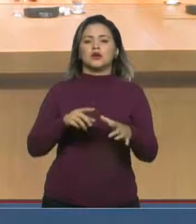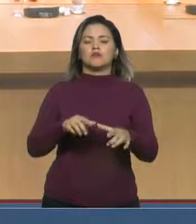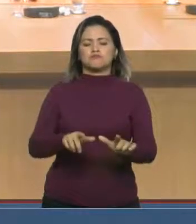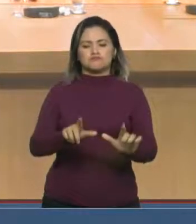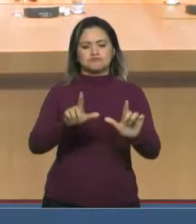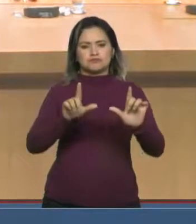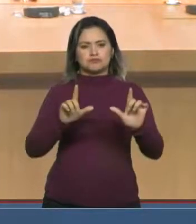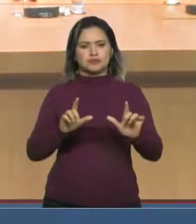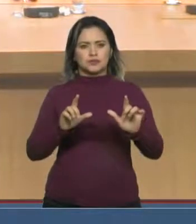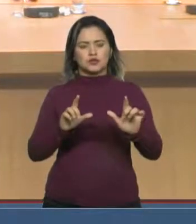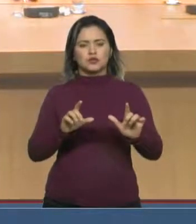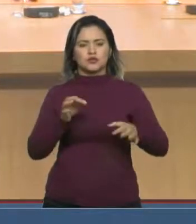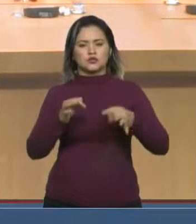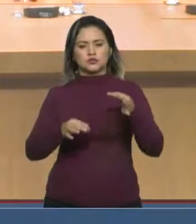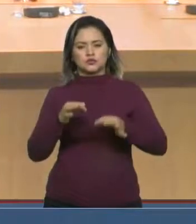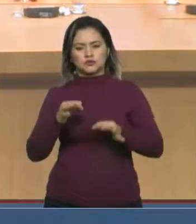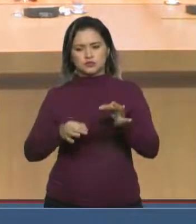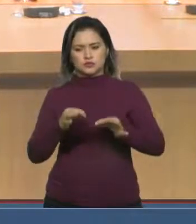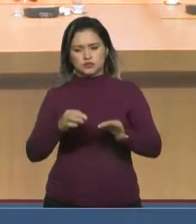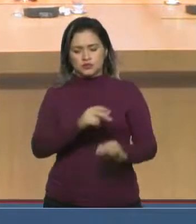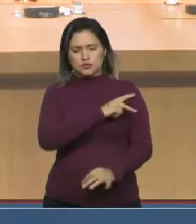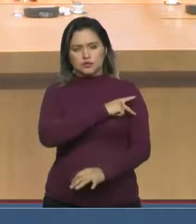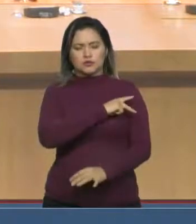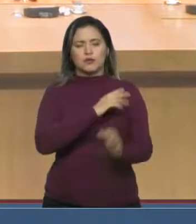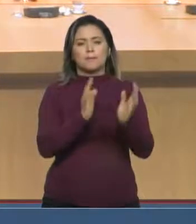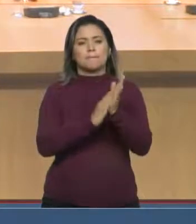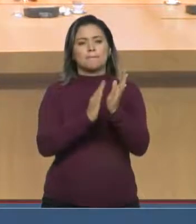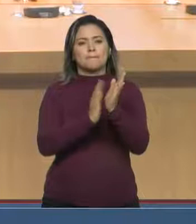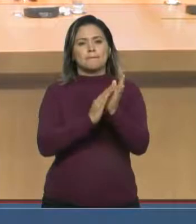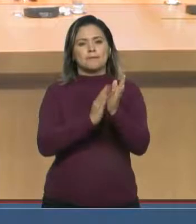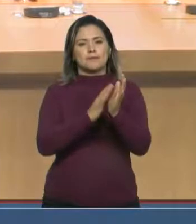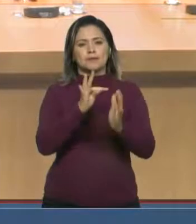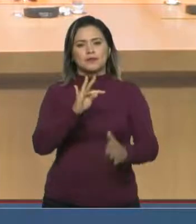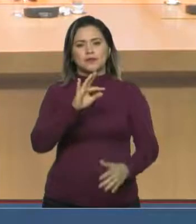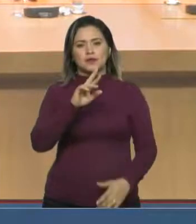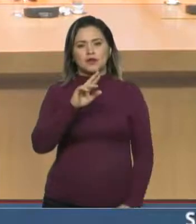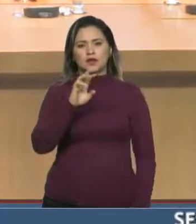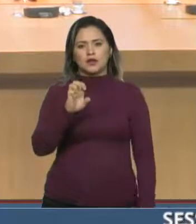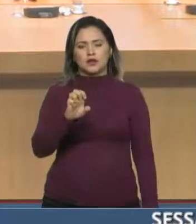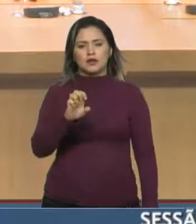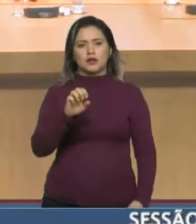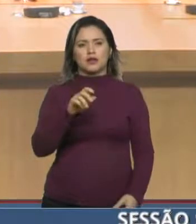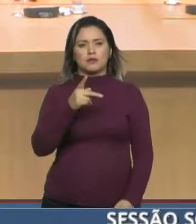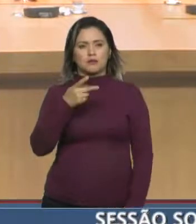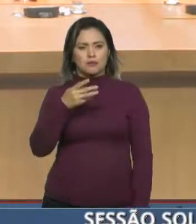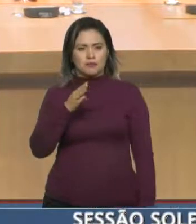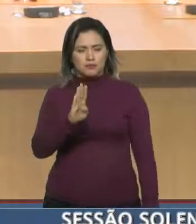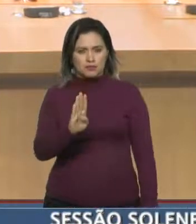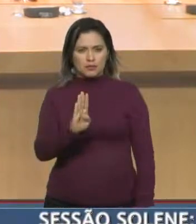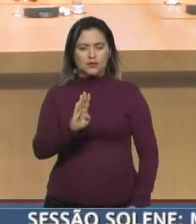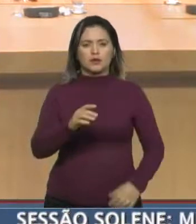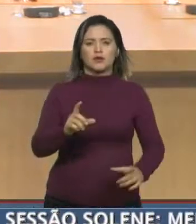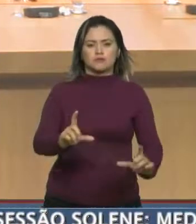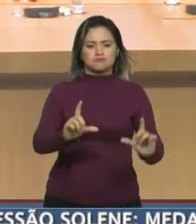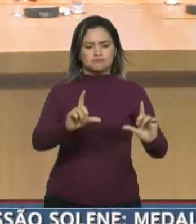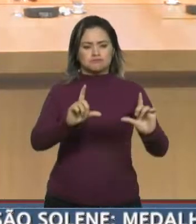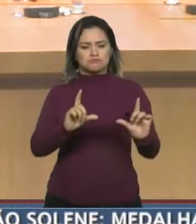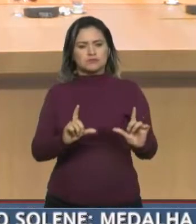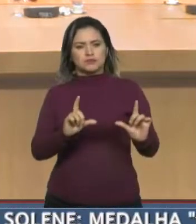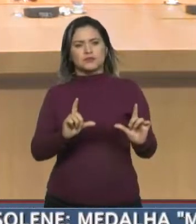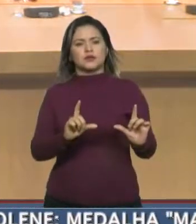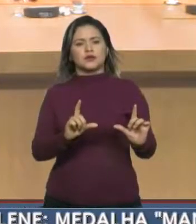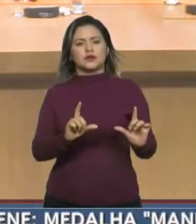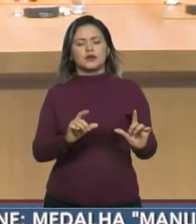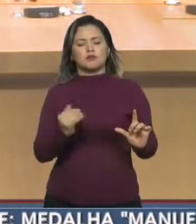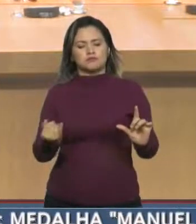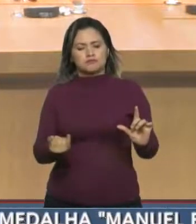Piauí, Voto de Louvor pelo TRE da Paraíba, Placa de Reconhecimento pelo Colégio de Presidentes de Tribunais de Justiça, pelos relevantes